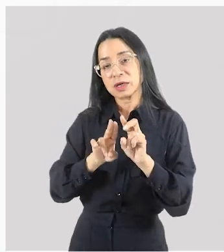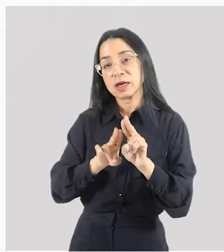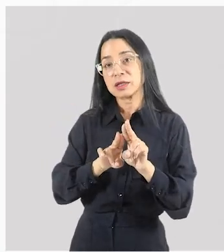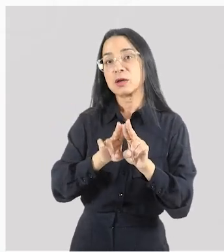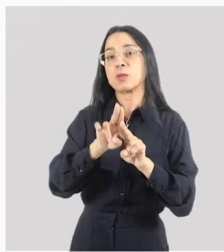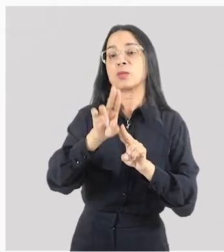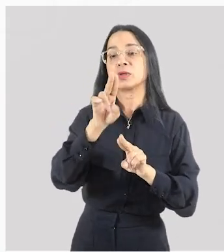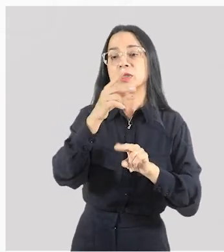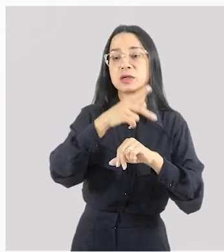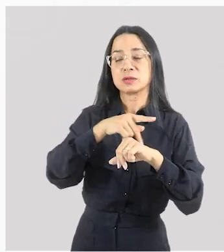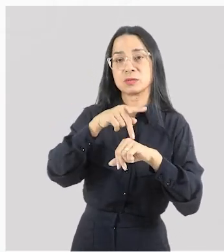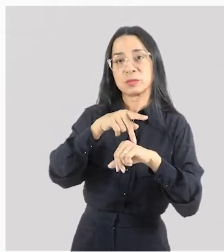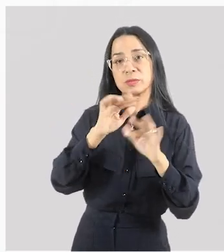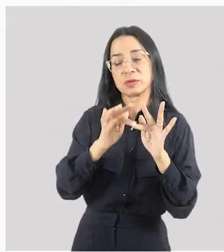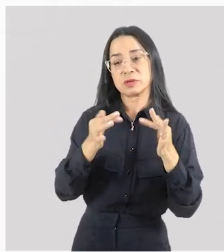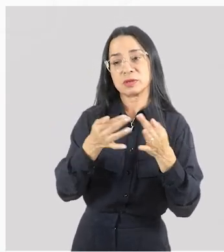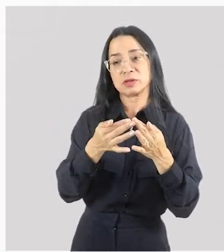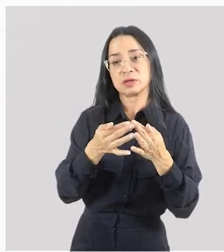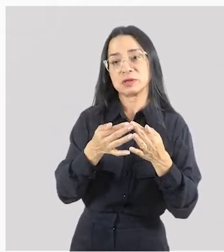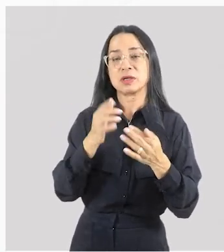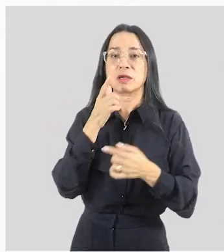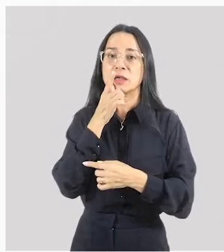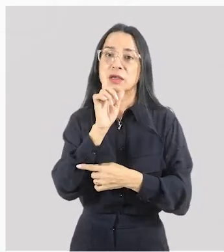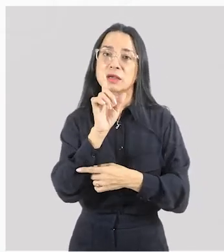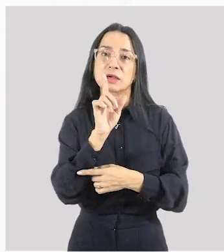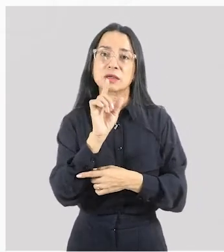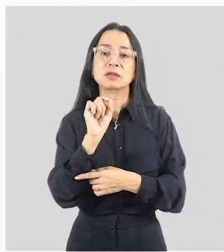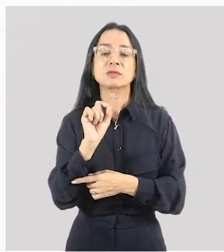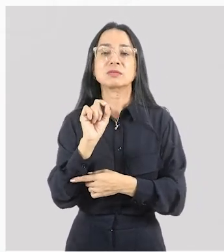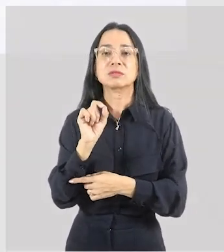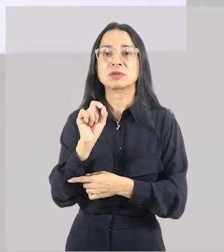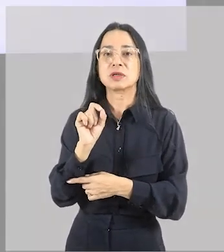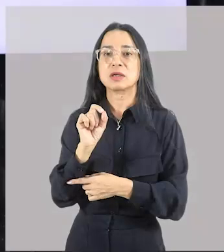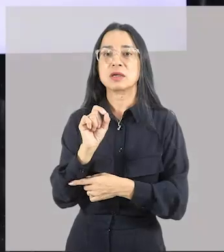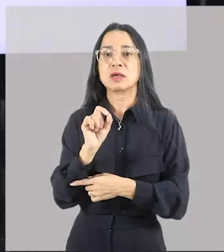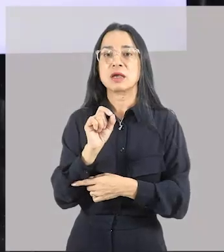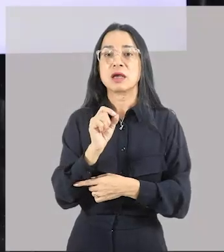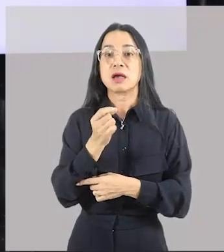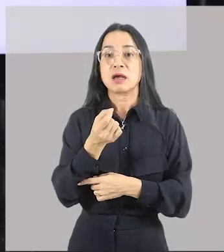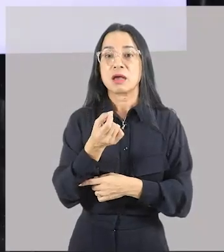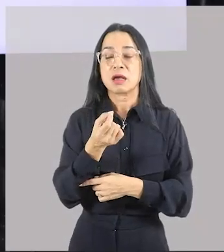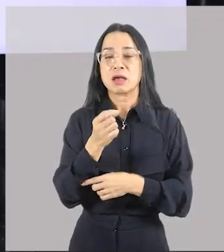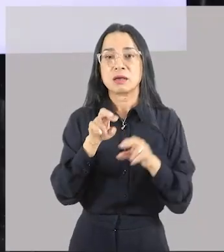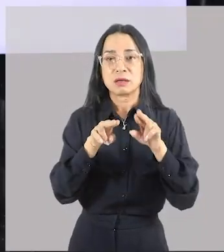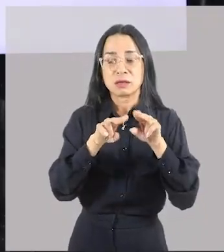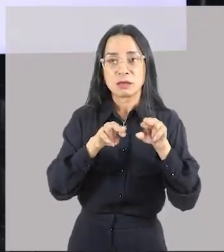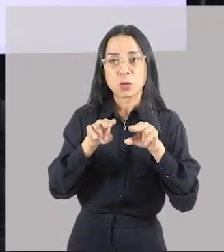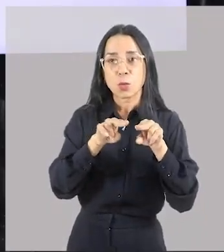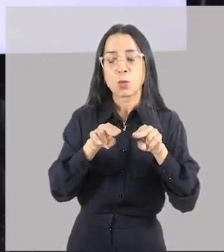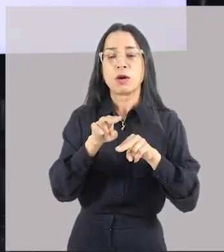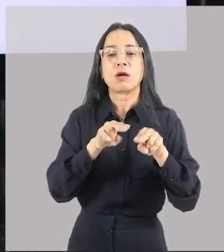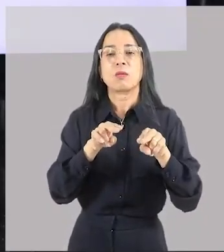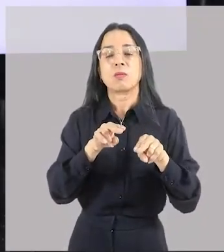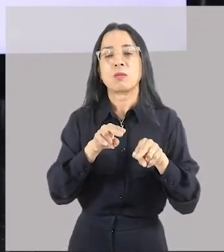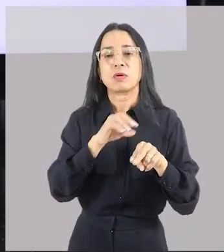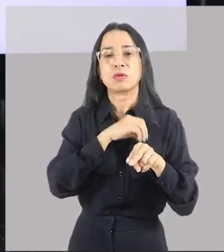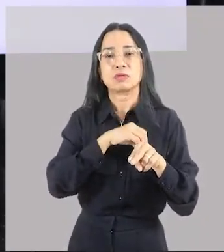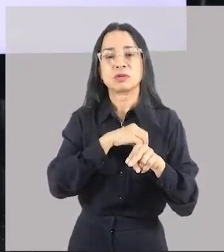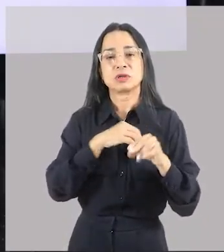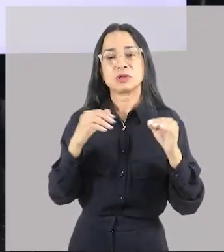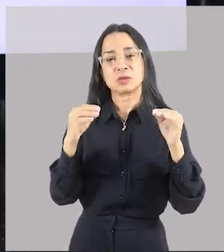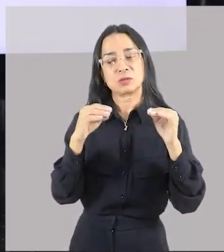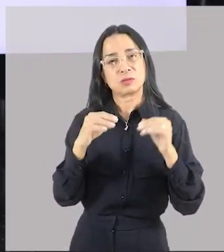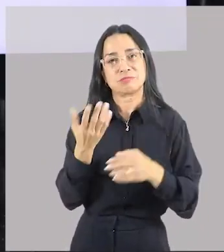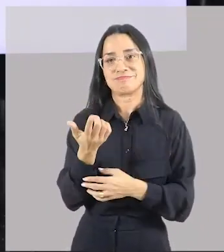seja, que cada família que existe ali, ganha exatamente a mesma quantidade de dinheiro. É a completa igualdade de renda.